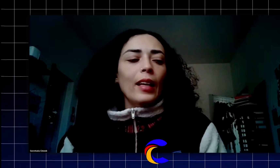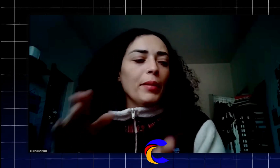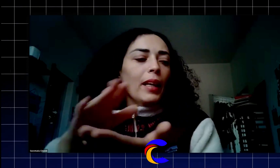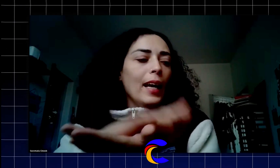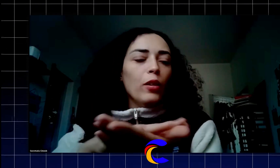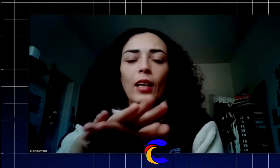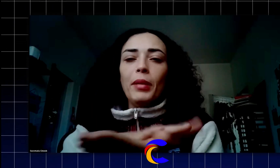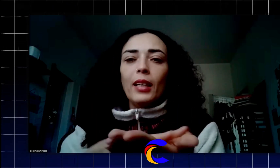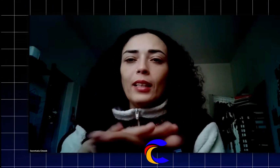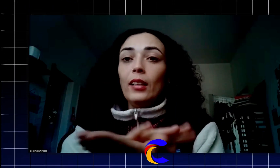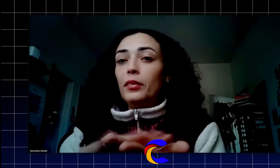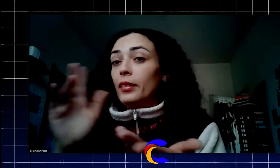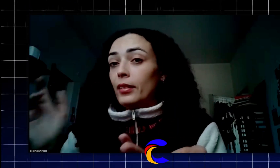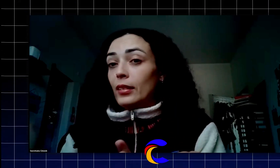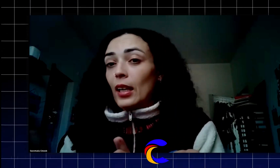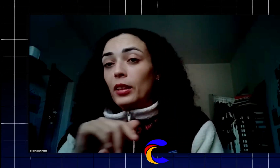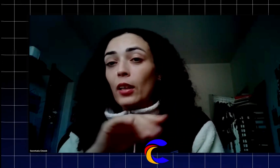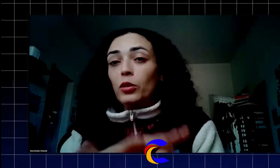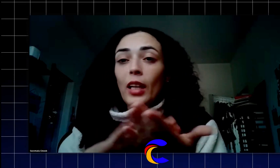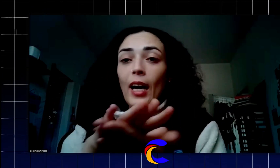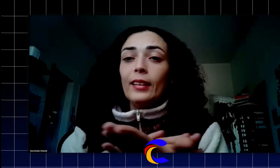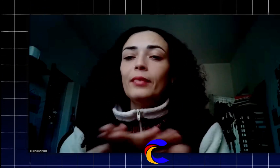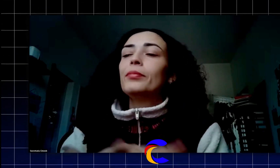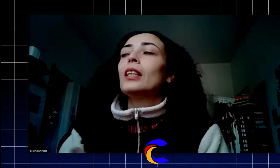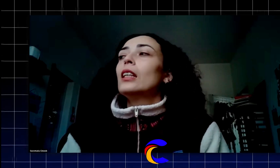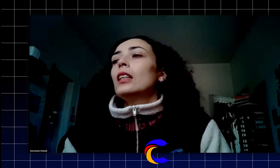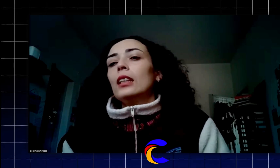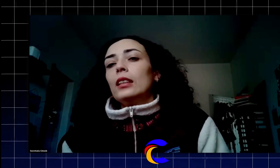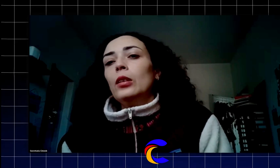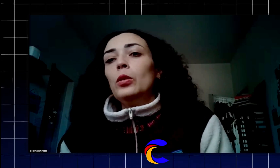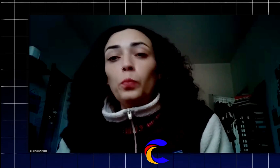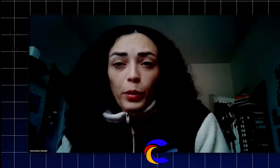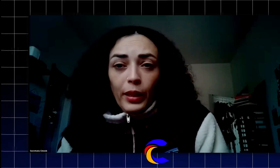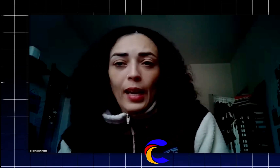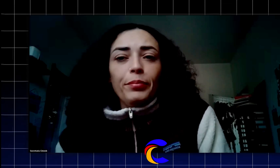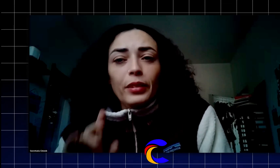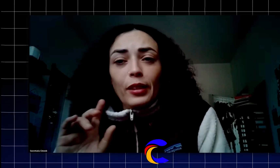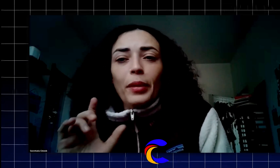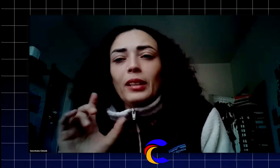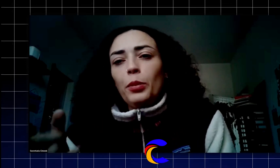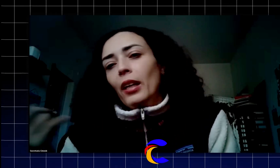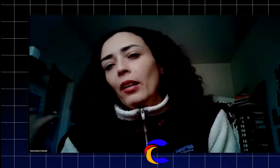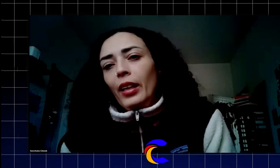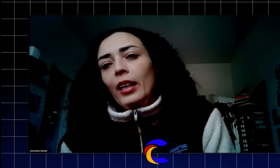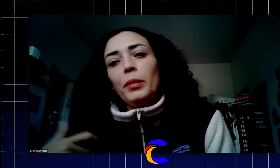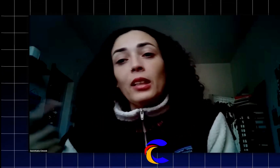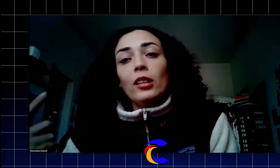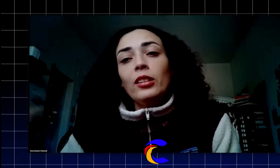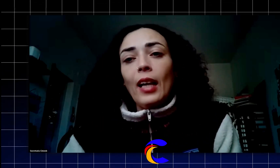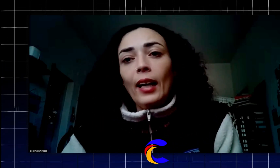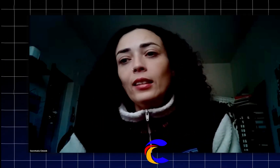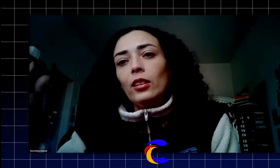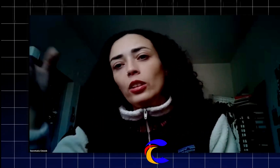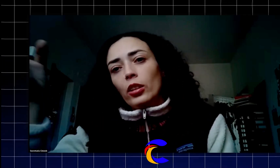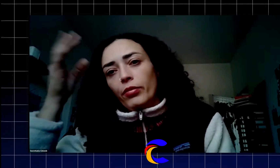pegar. Lembra lá, enrolar brigadeiro. Sai o sinal de nada. Então, porque são bastante palavrinhas,